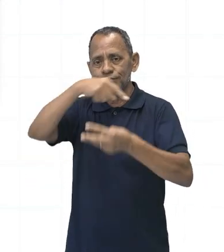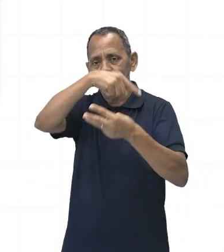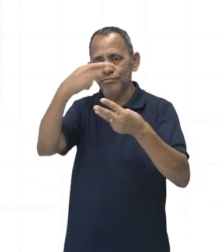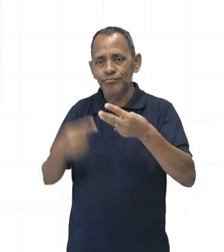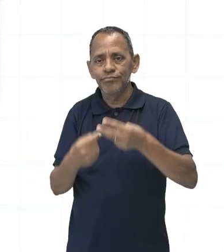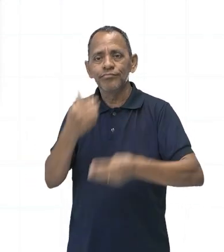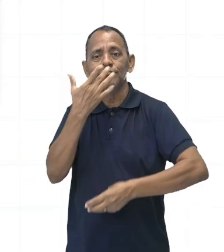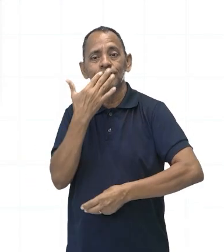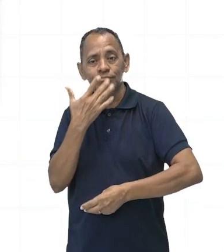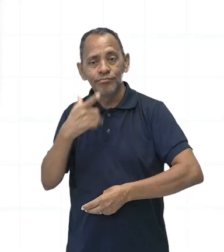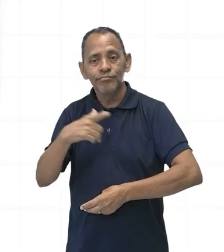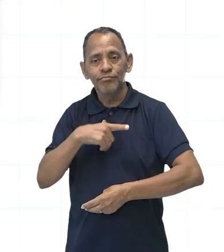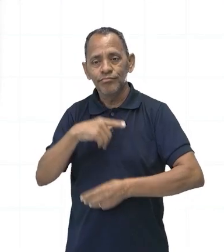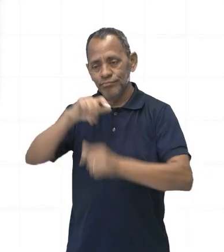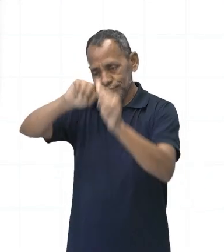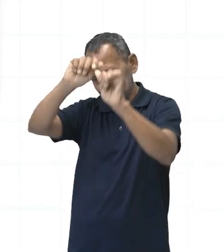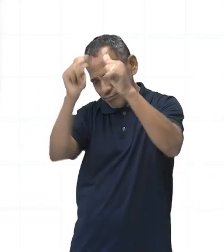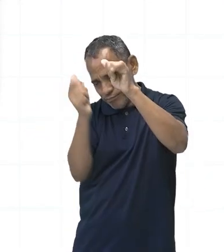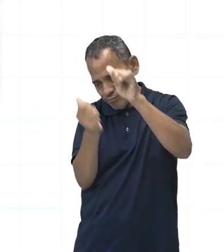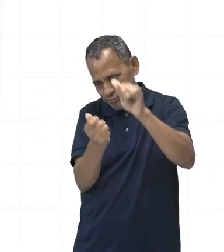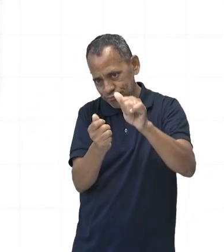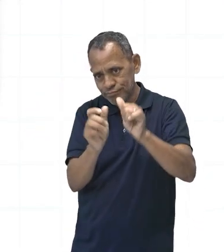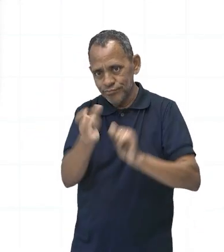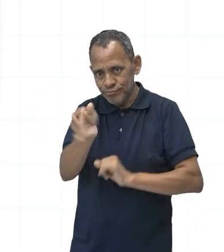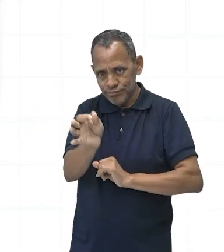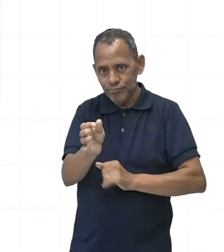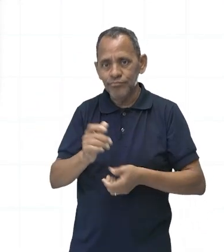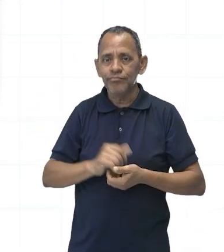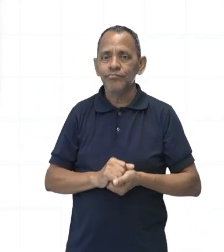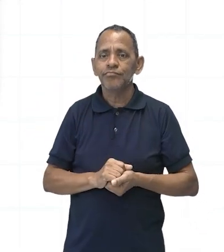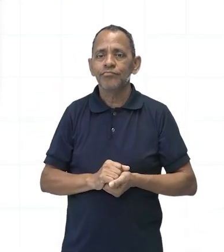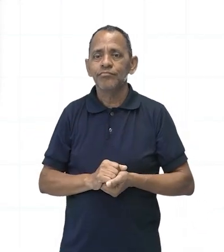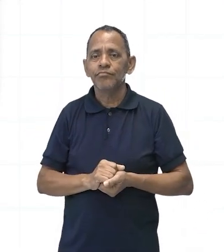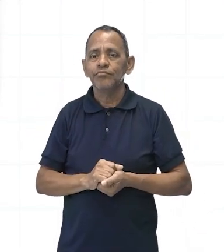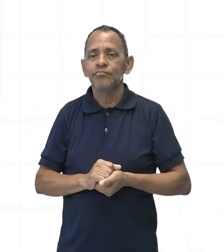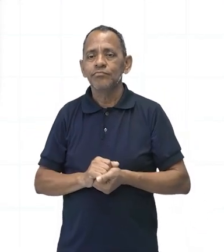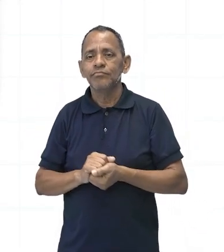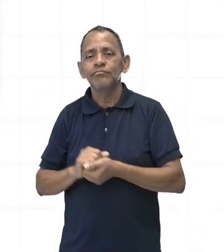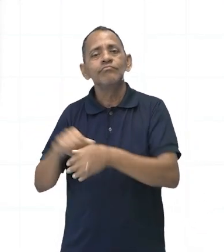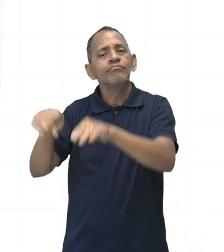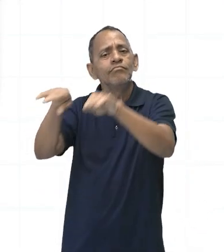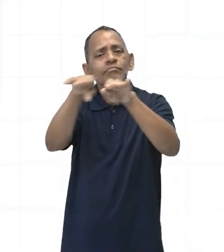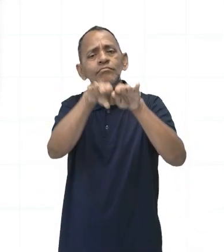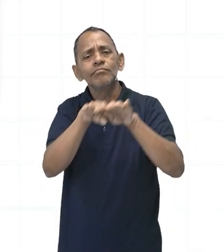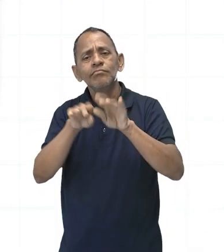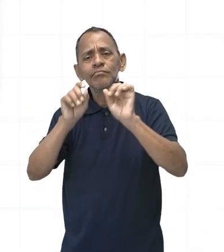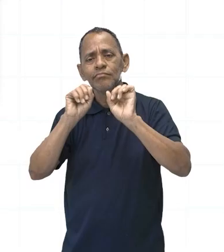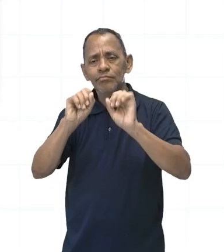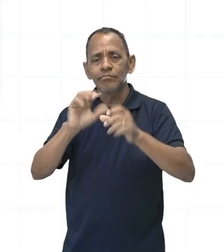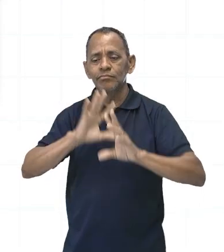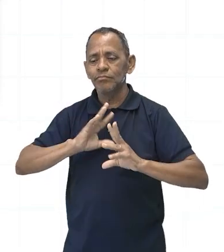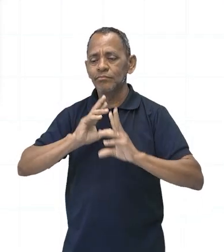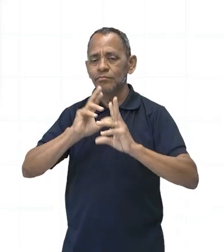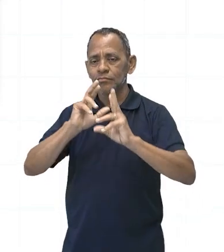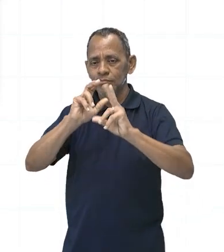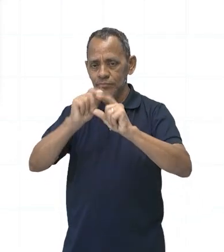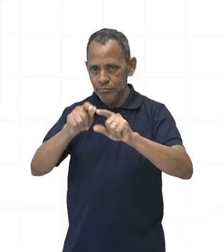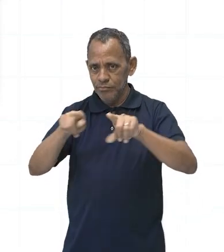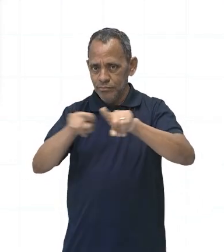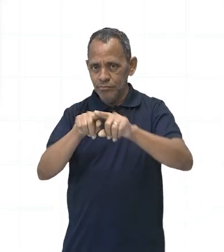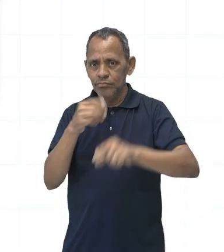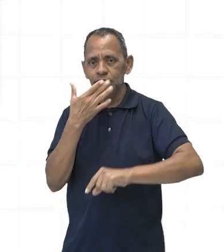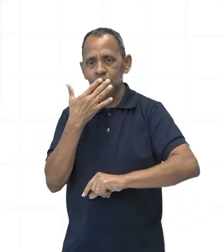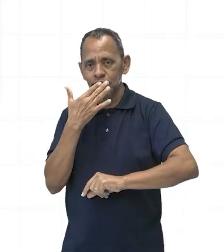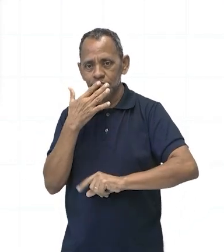cores, nós temos formas, certo? Nós temos uma harmonia de tudo, né, dessas cores